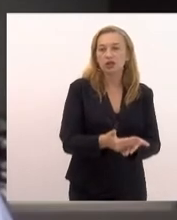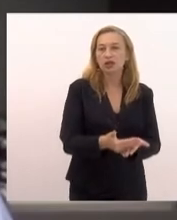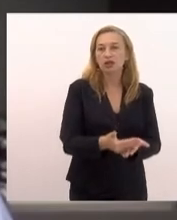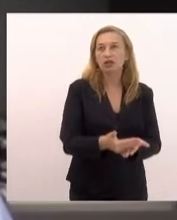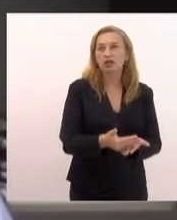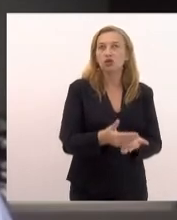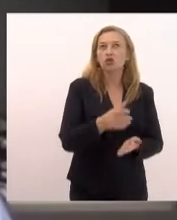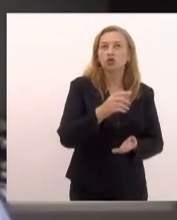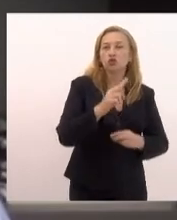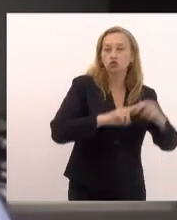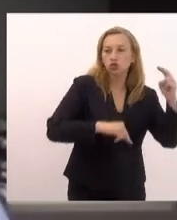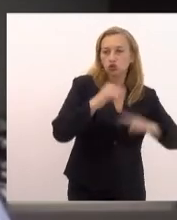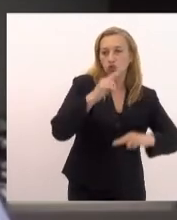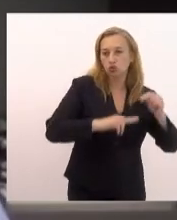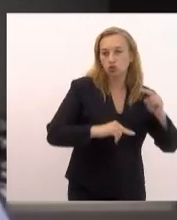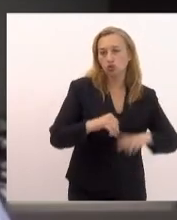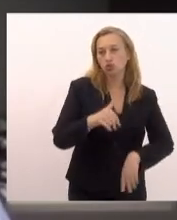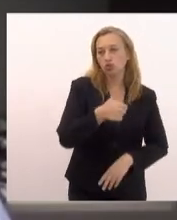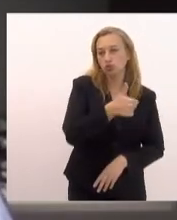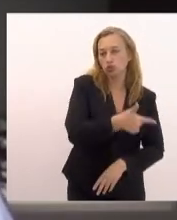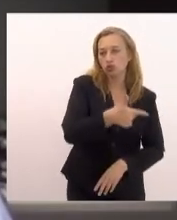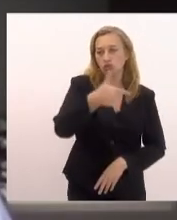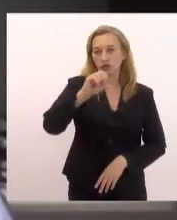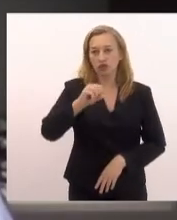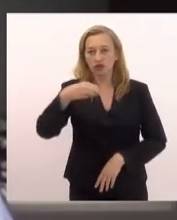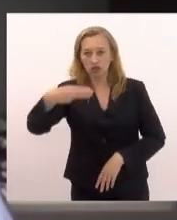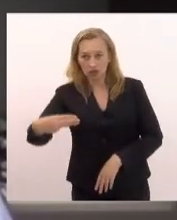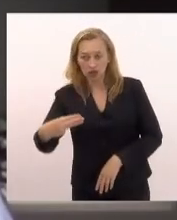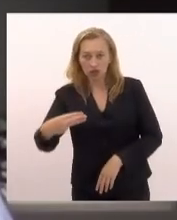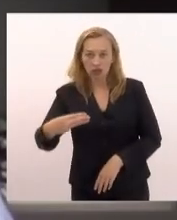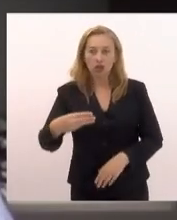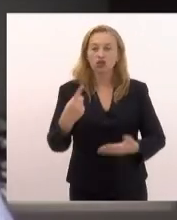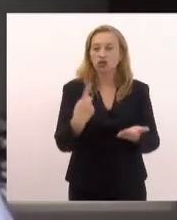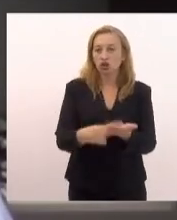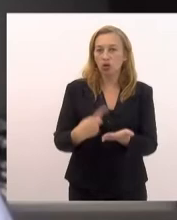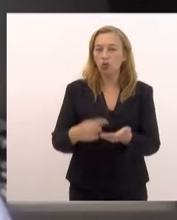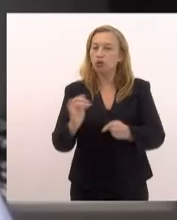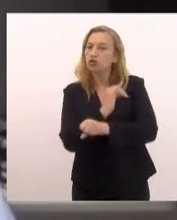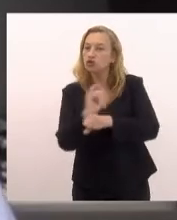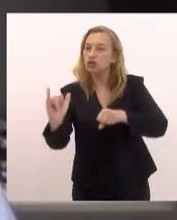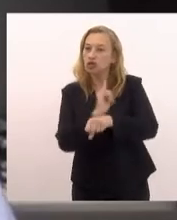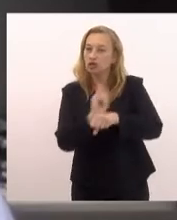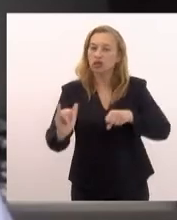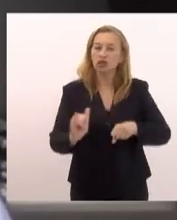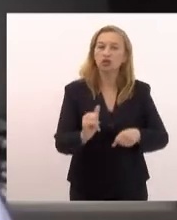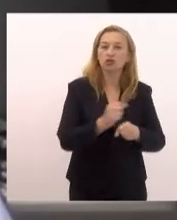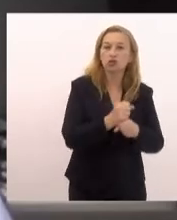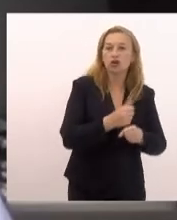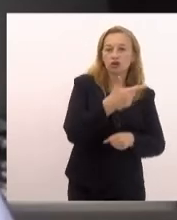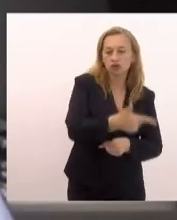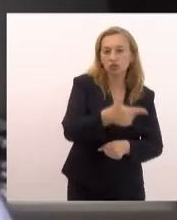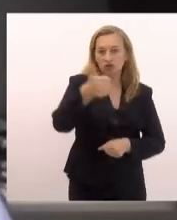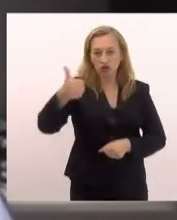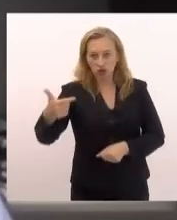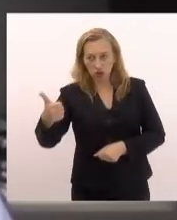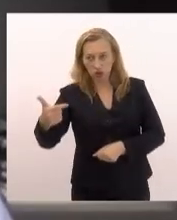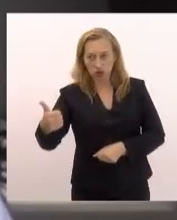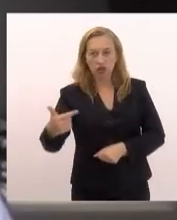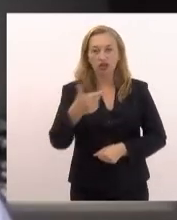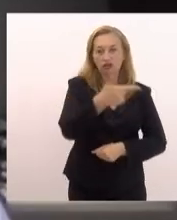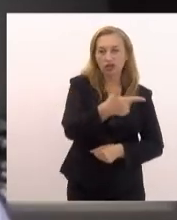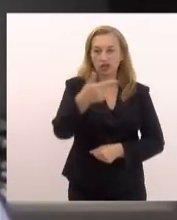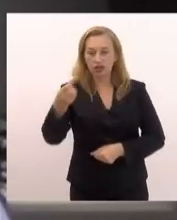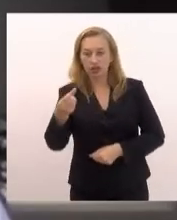até julho de 2023. De acordo com o Plano Estratégico 2022 e 2026 da